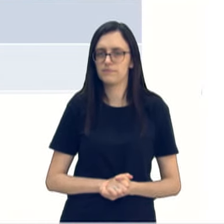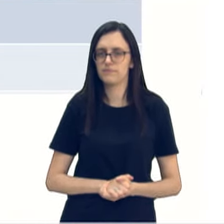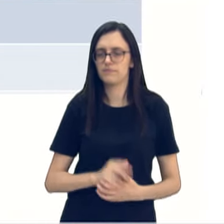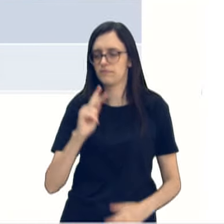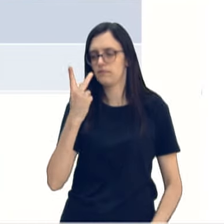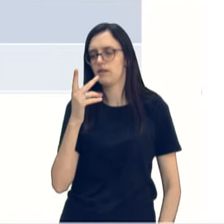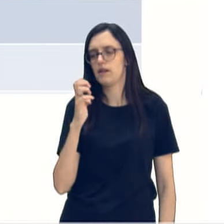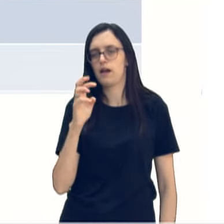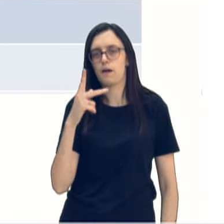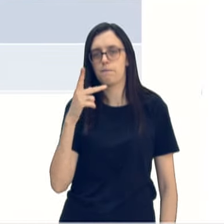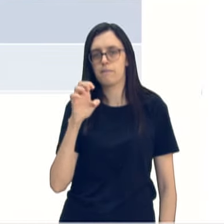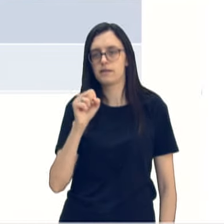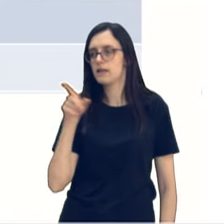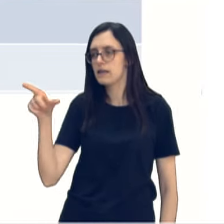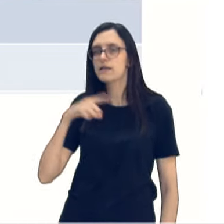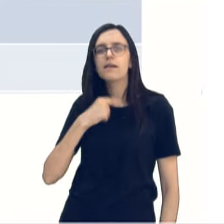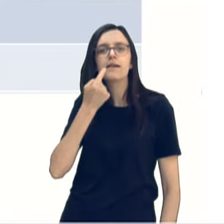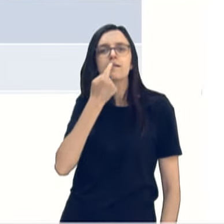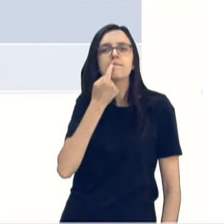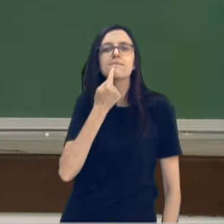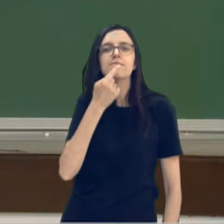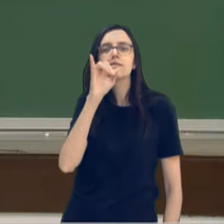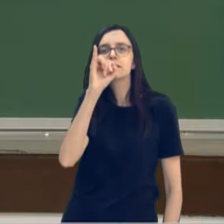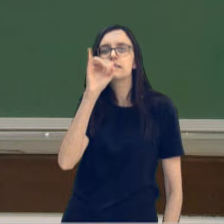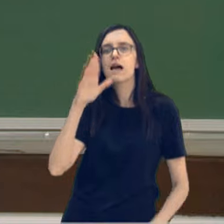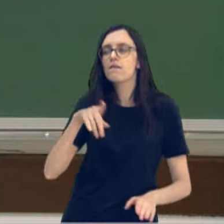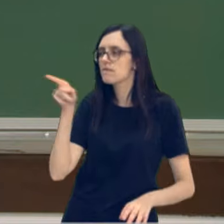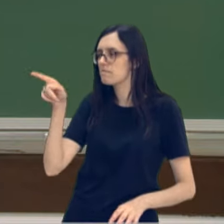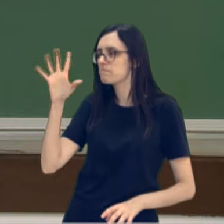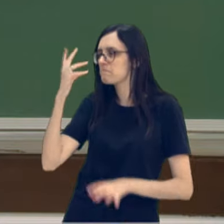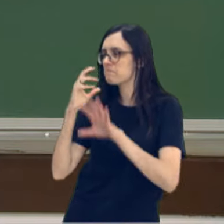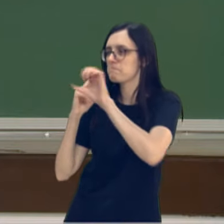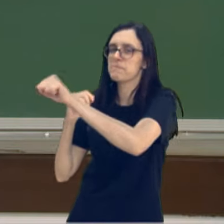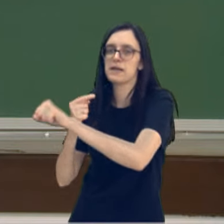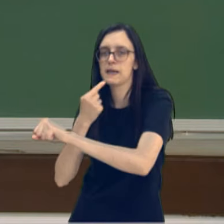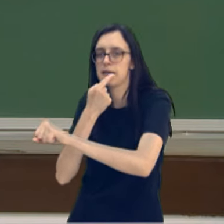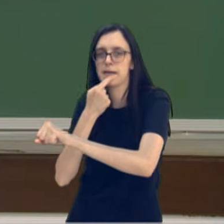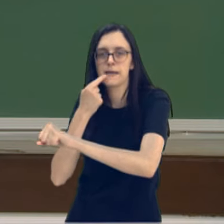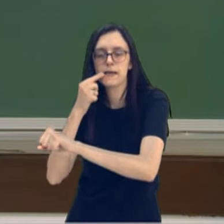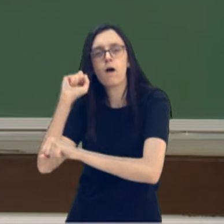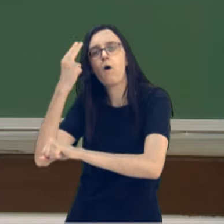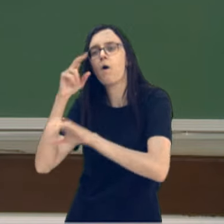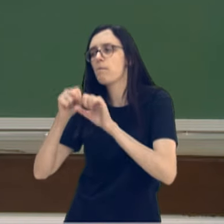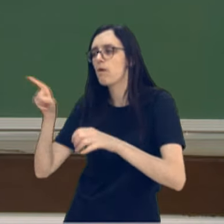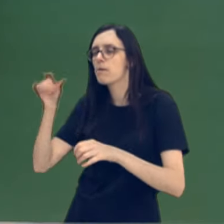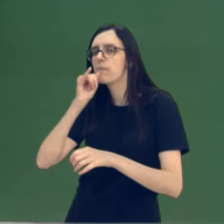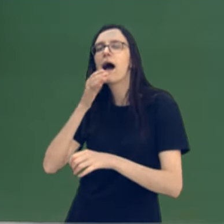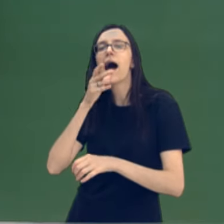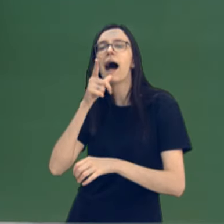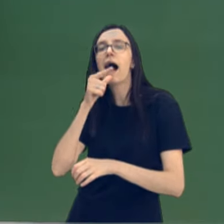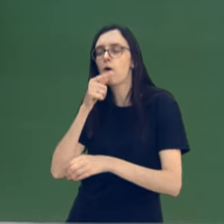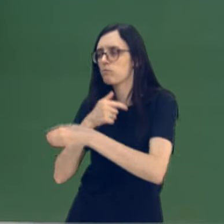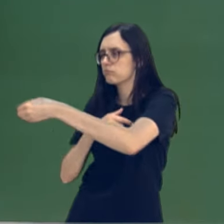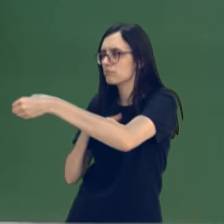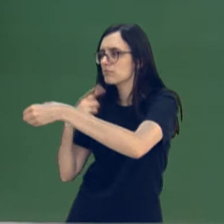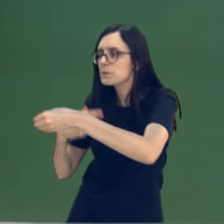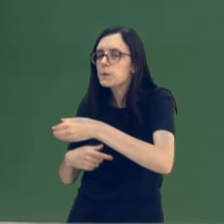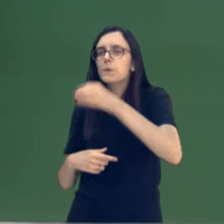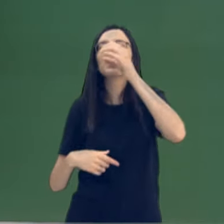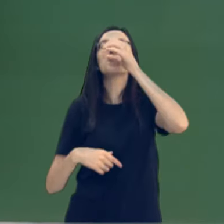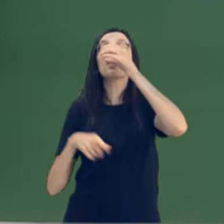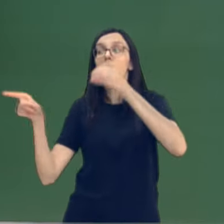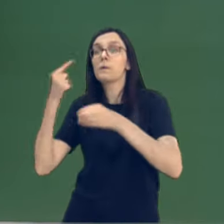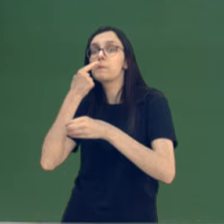Herpes, contato. Uma pessoa que tem herpes labial, se você entrar em contato com os lábios dela, ou se ela entrar em contato com uma garrafa de água, compartilhar com você,